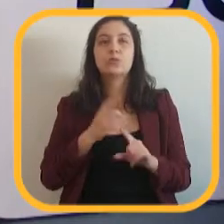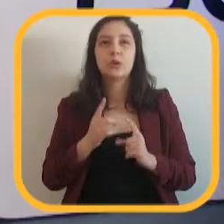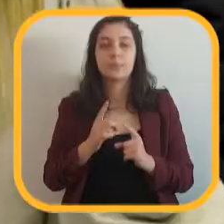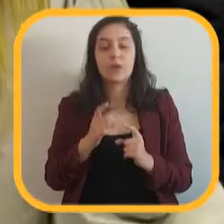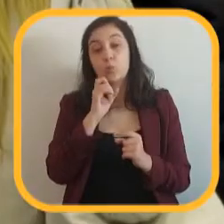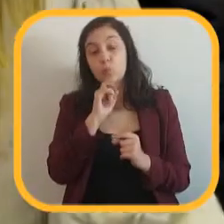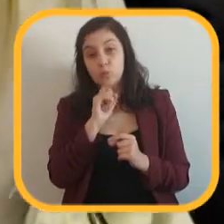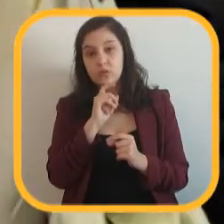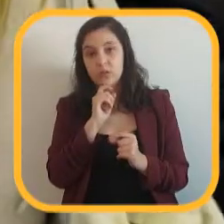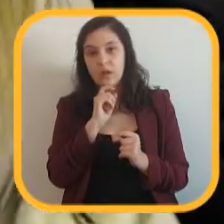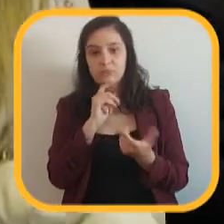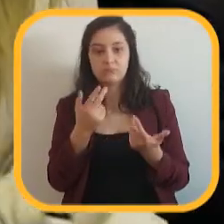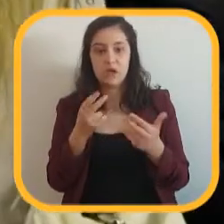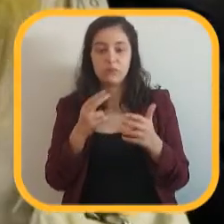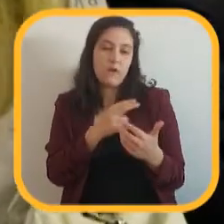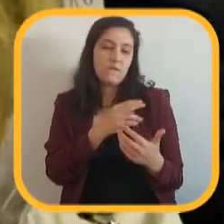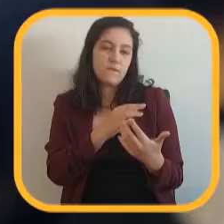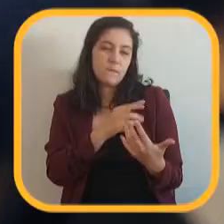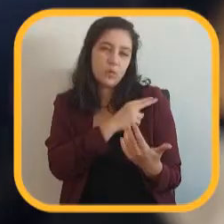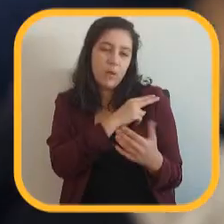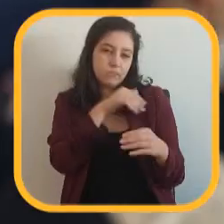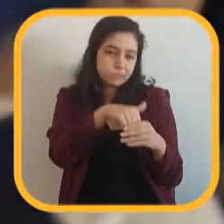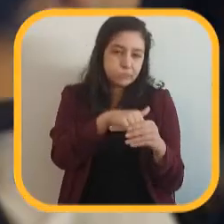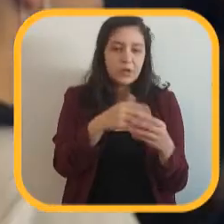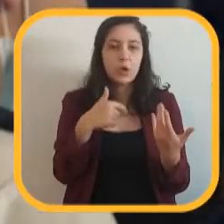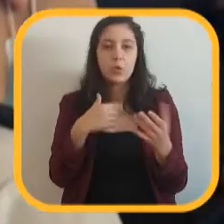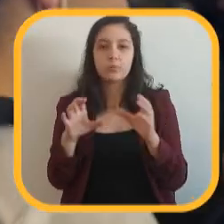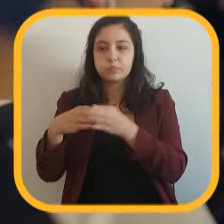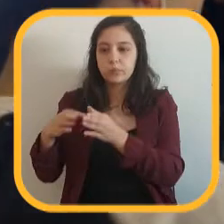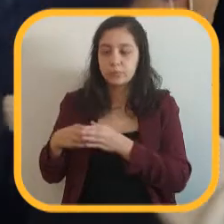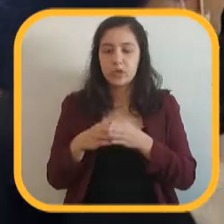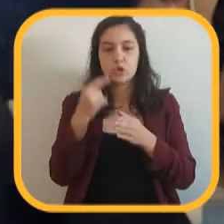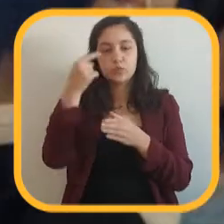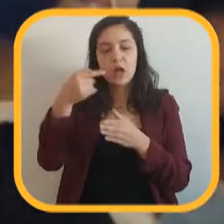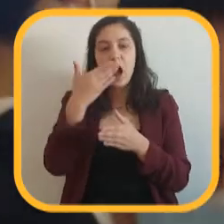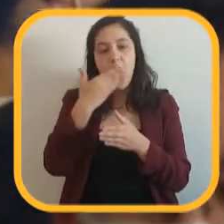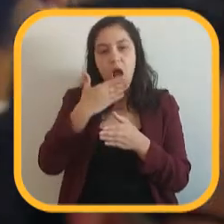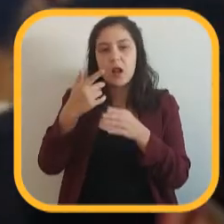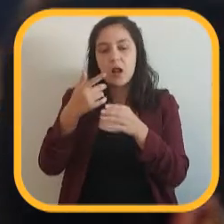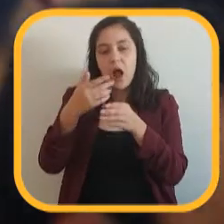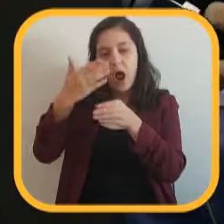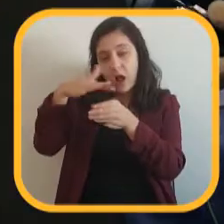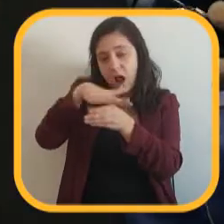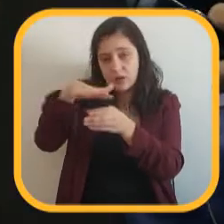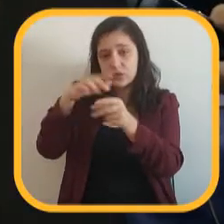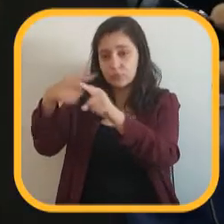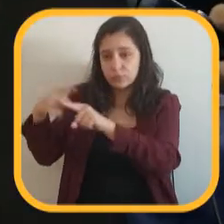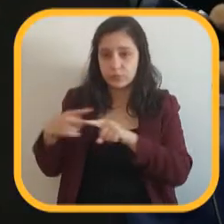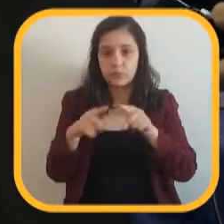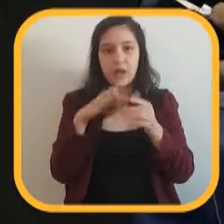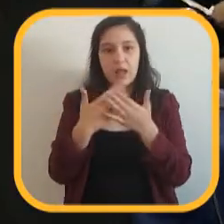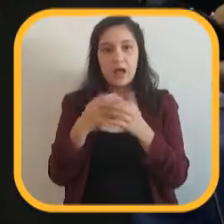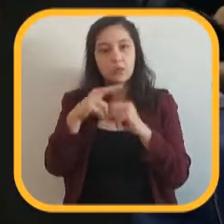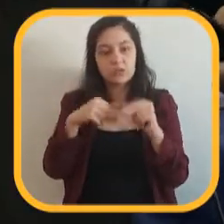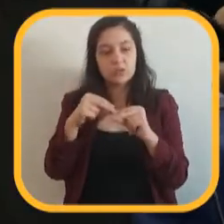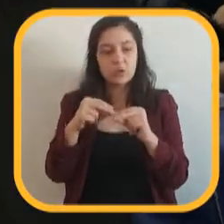que poderia haver dentro da faculdade uma entidade com especialistas das várias áreas que nos ajudassem a fazer essa